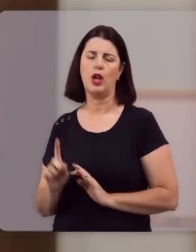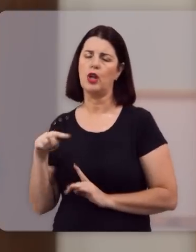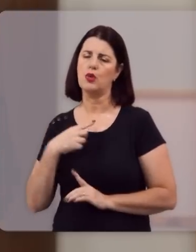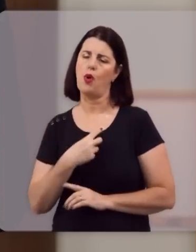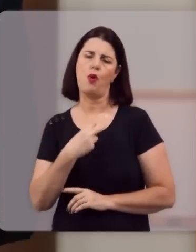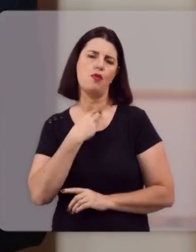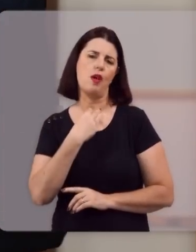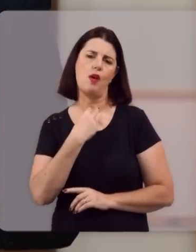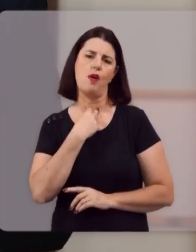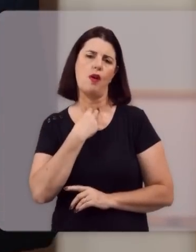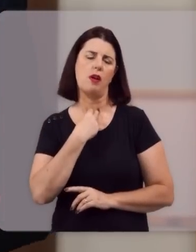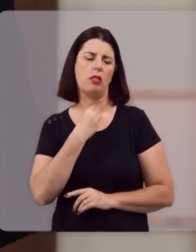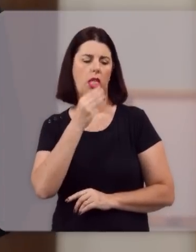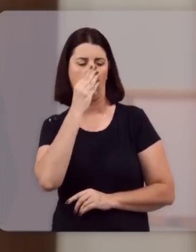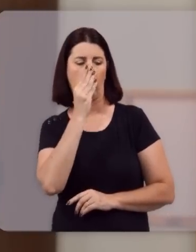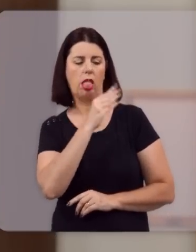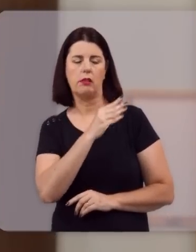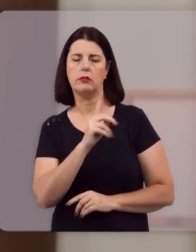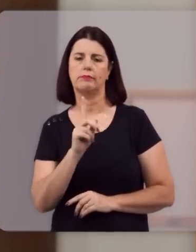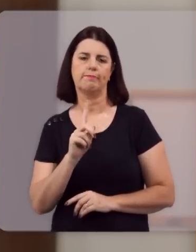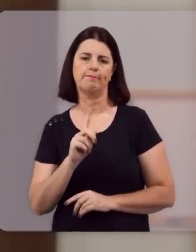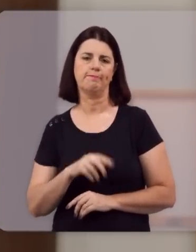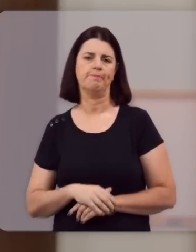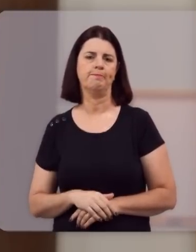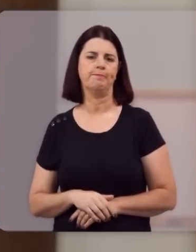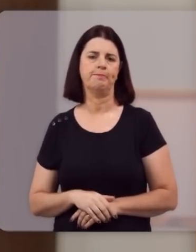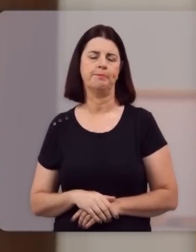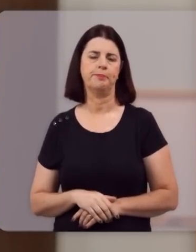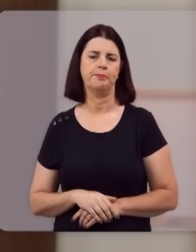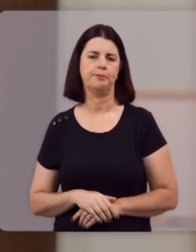Nós não podemos certamente ignorar os seus desígnios.